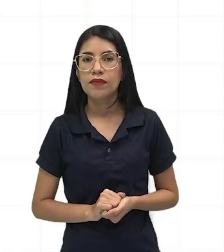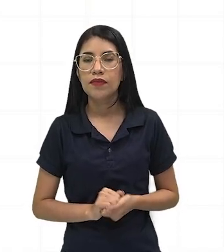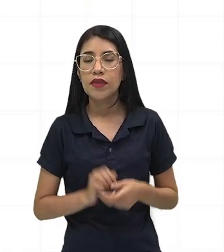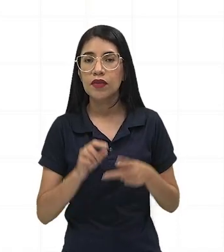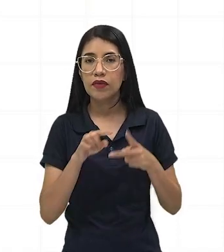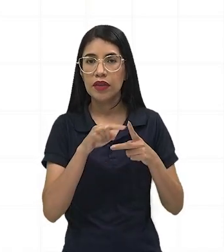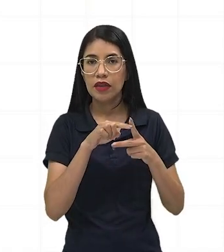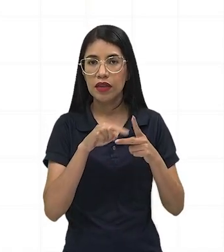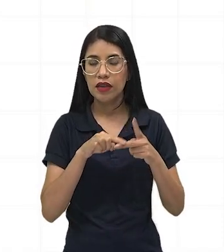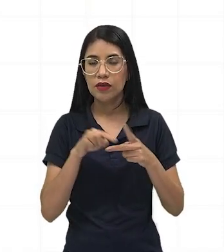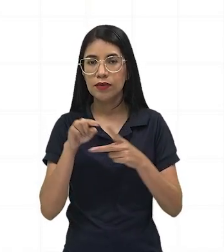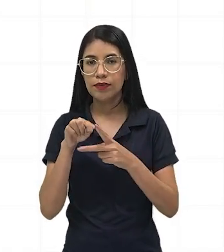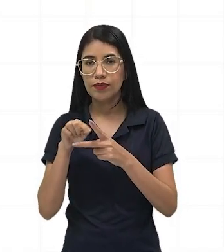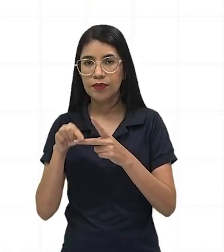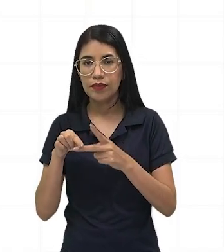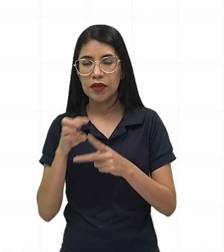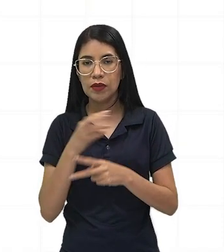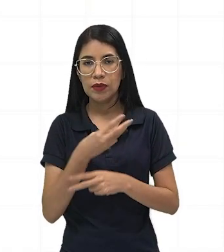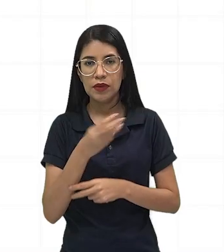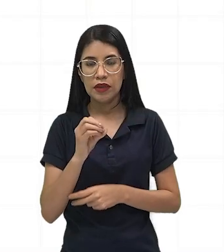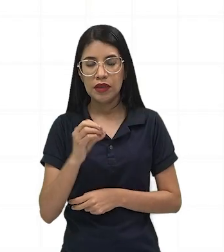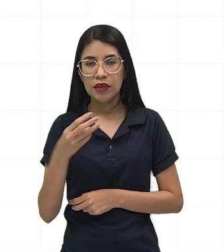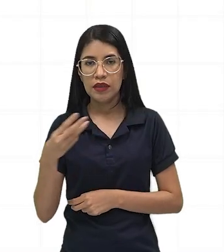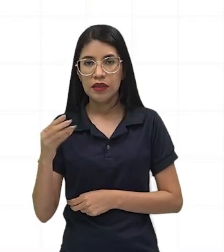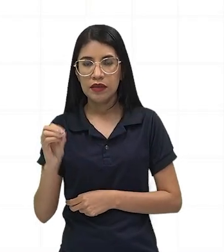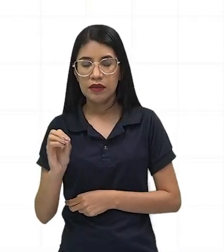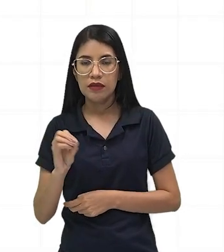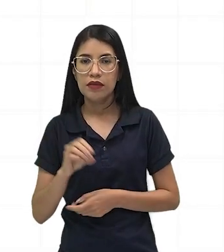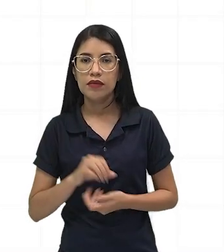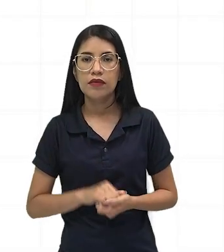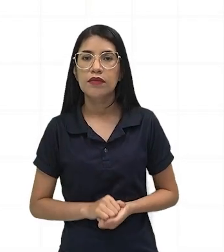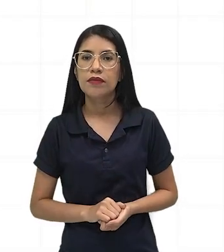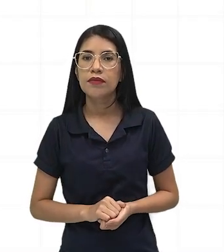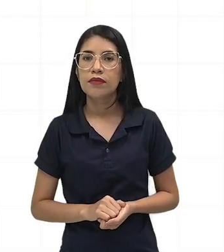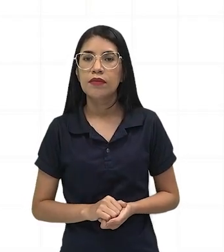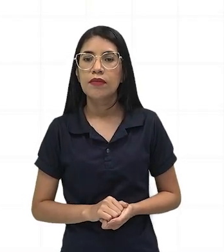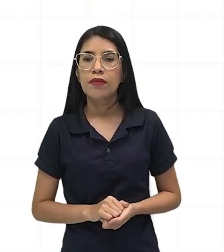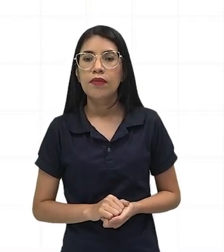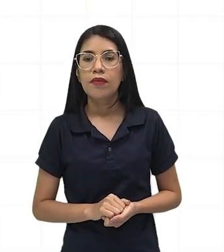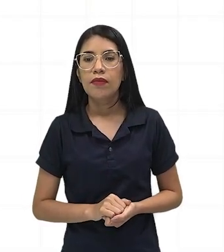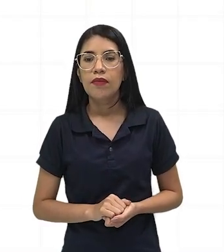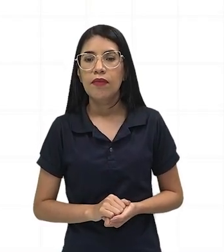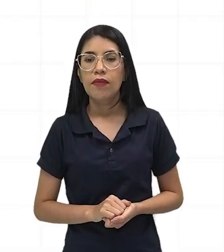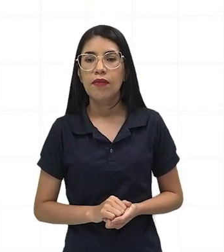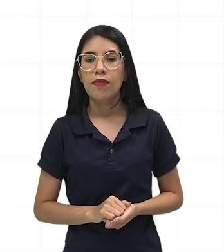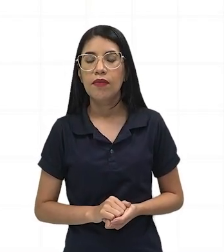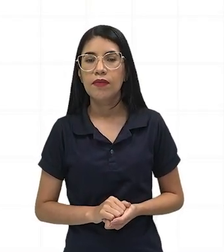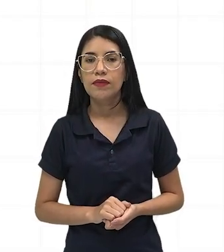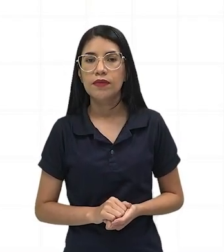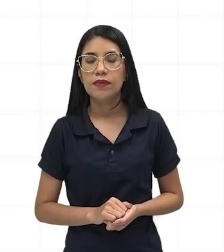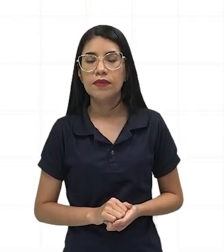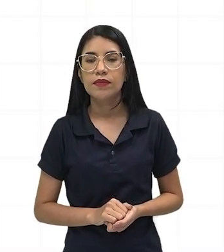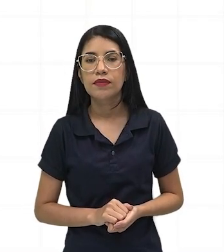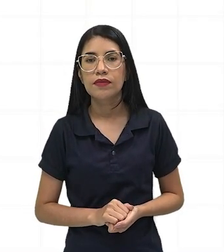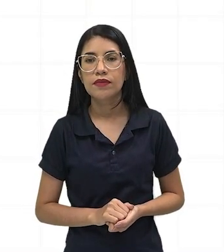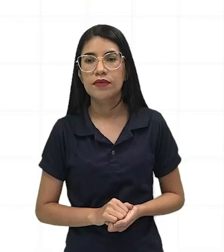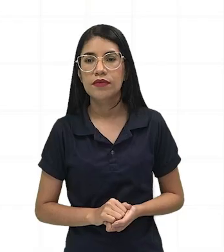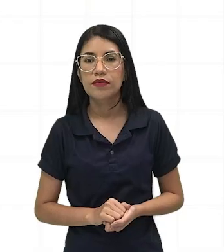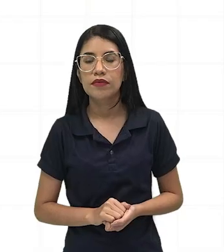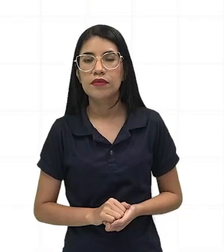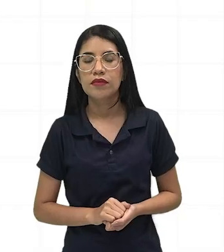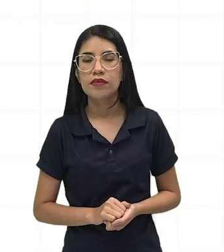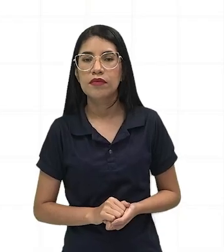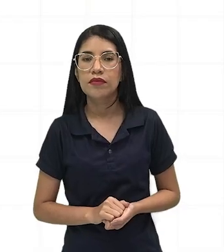dois ângulos de 30 graus. Tá bom? E aí, só para vocês